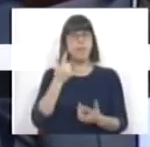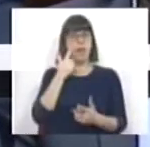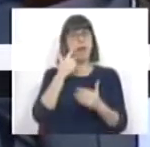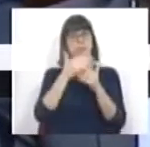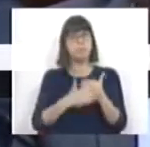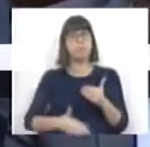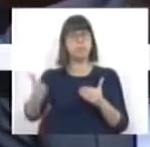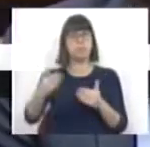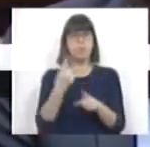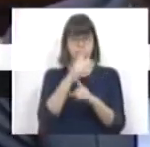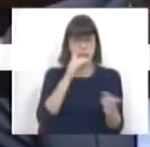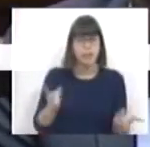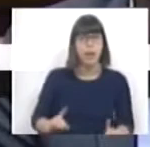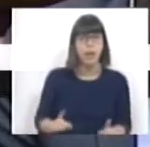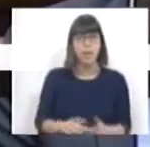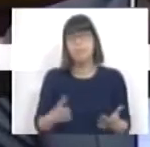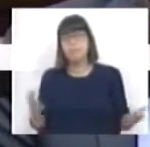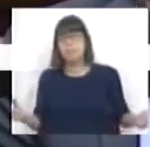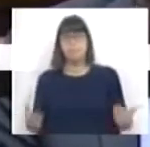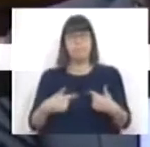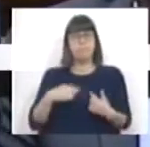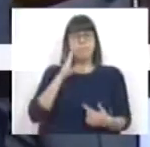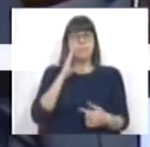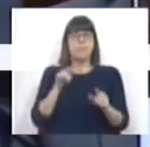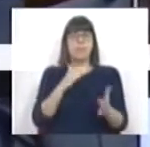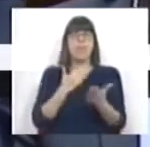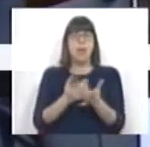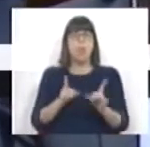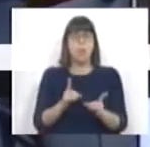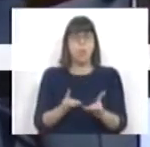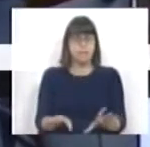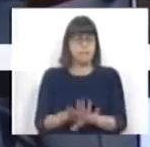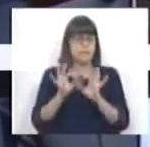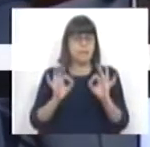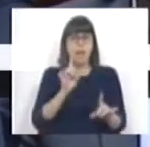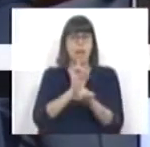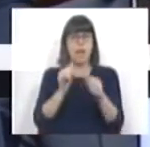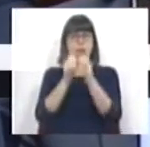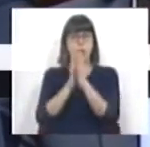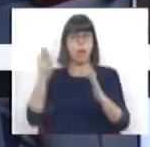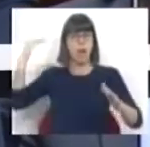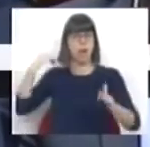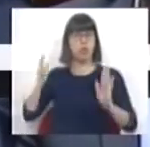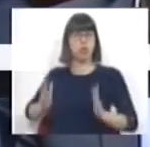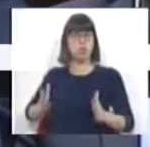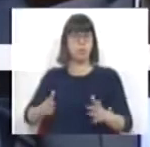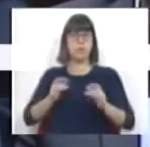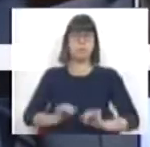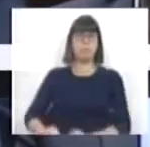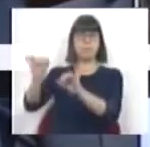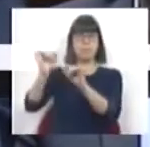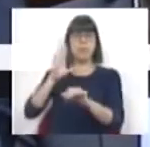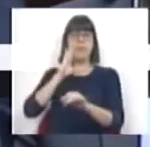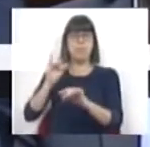longo prazo. Porque se não for assim, nós sabemos que isto vai ser exatamente como todas as outras vezes. Entregar à